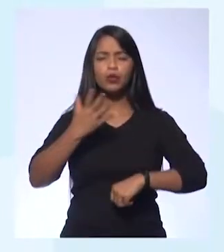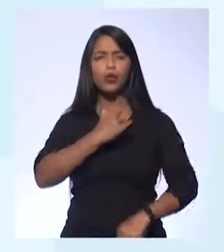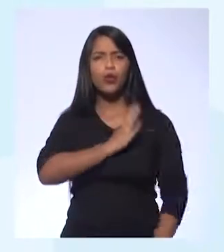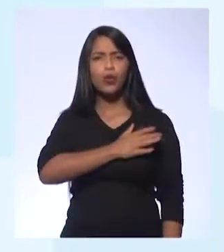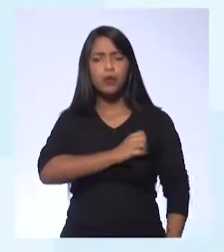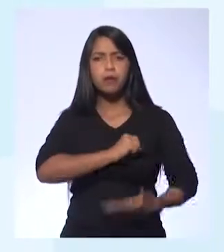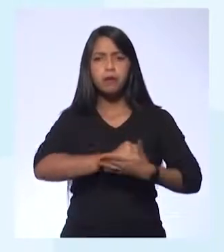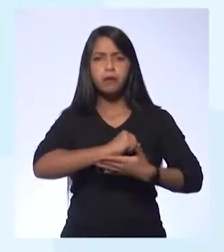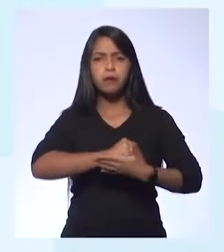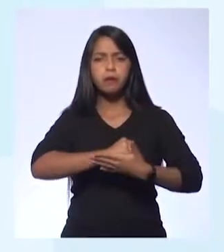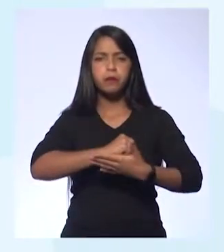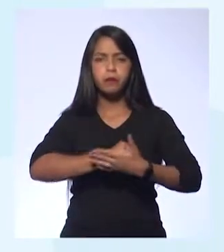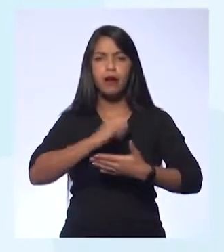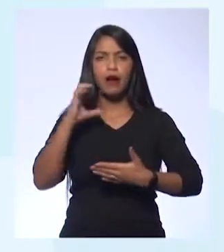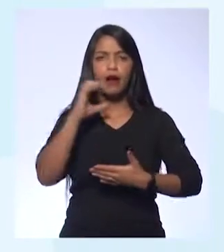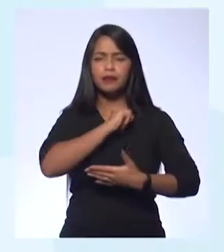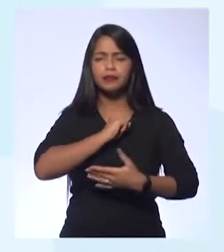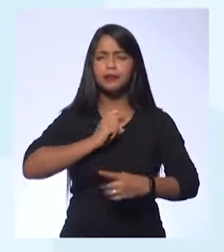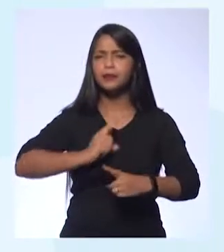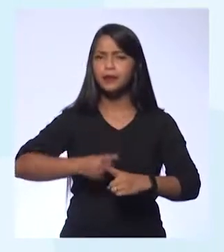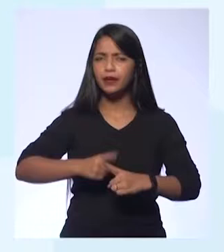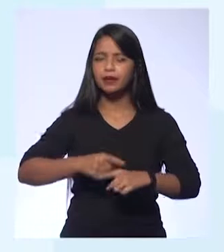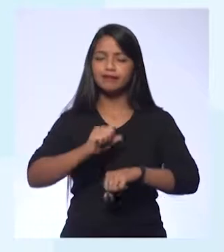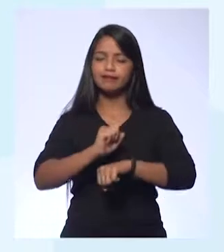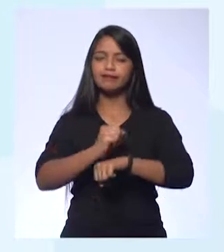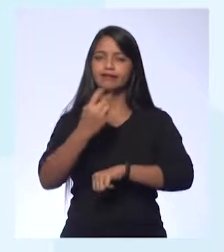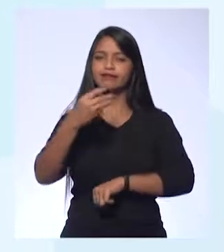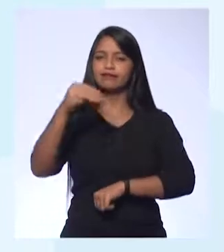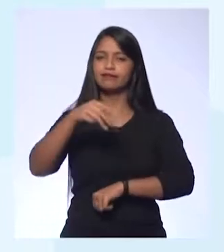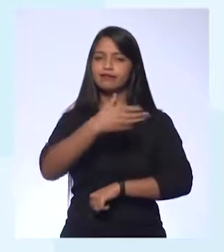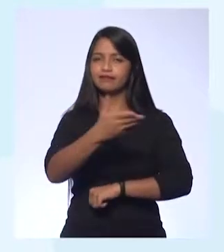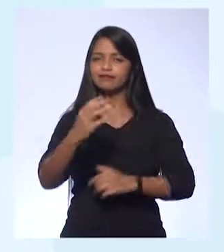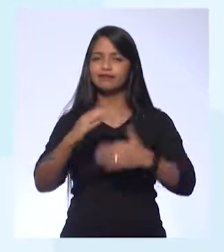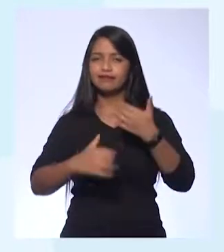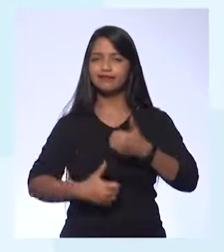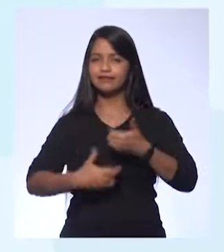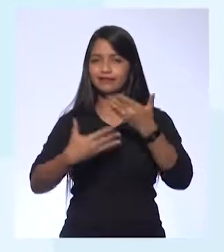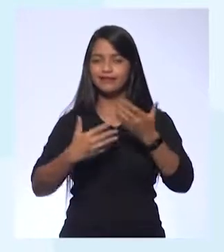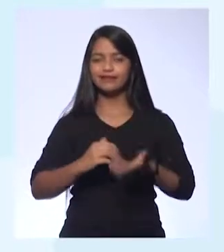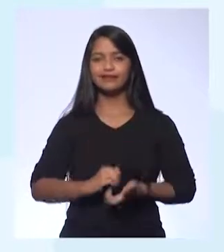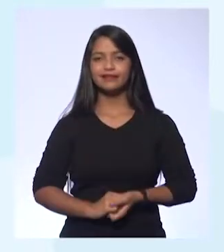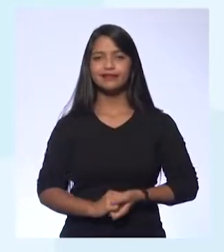os batimentos? E aí eu vou deixar 3 minutinhos aí para você me responder.